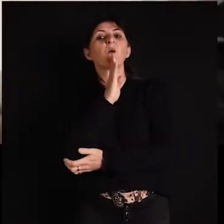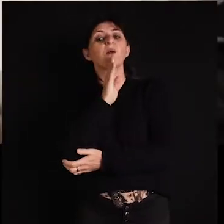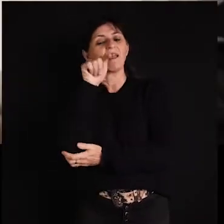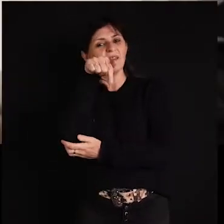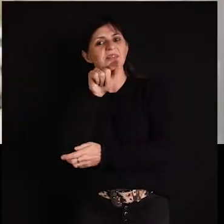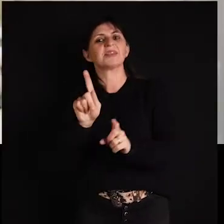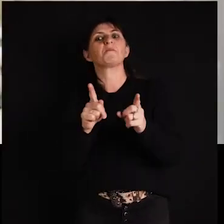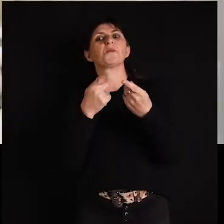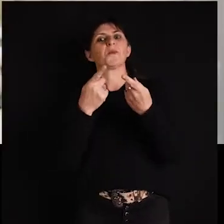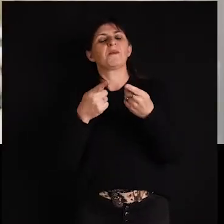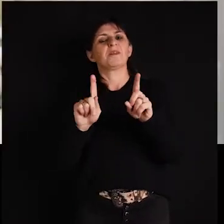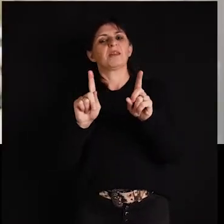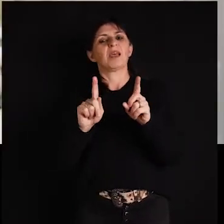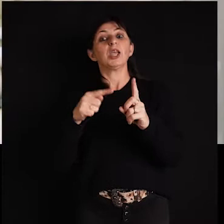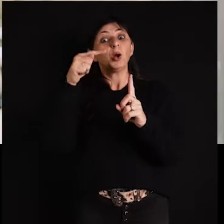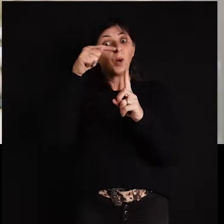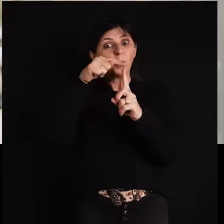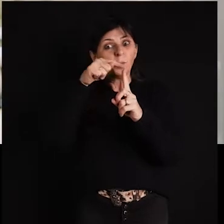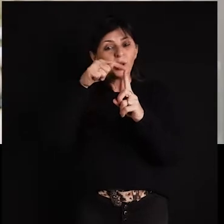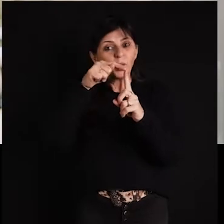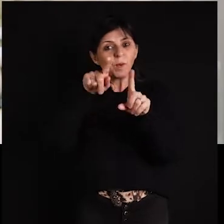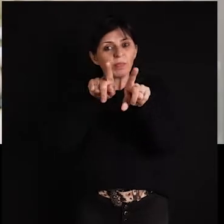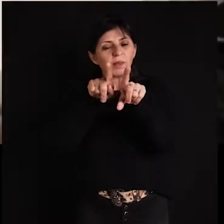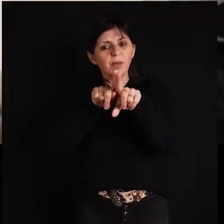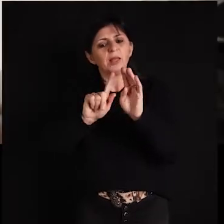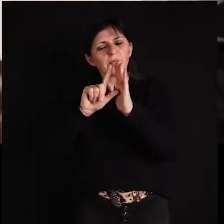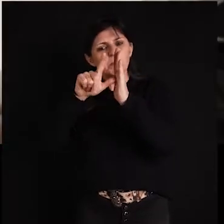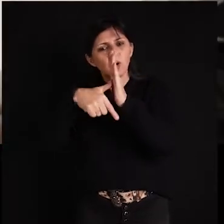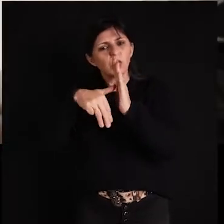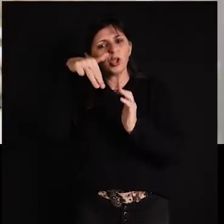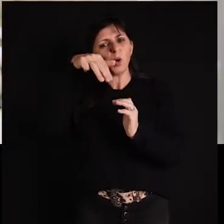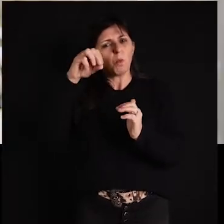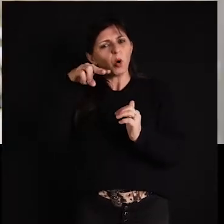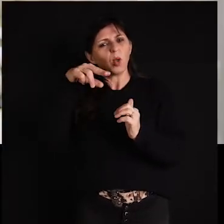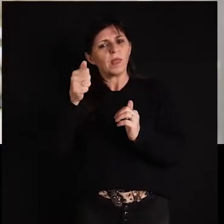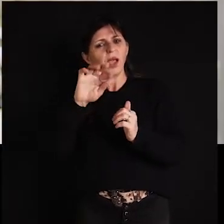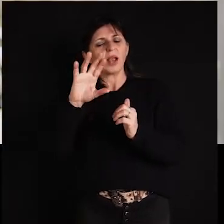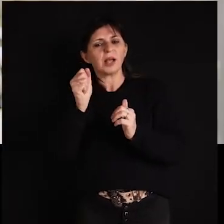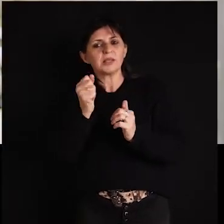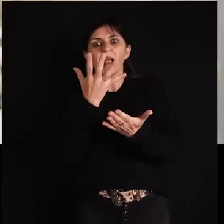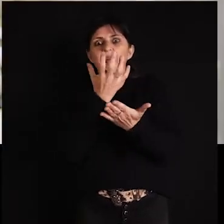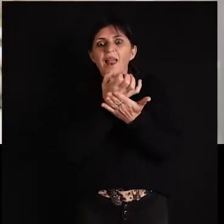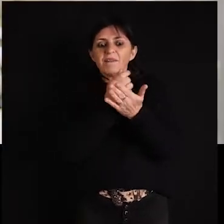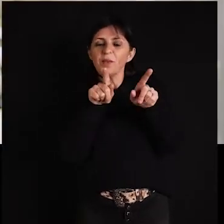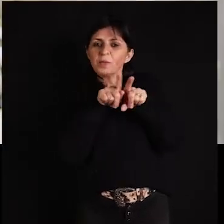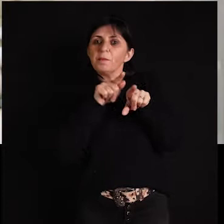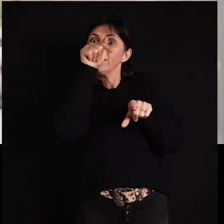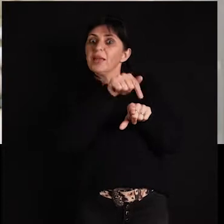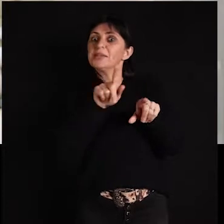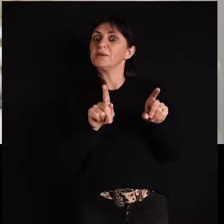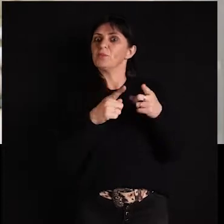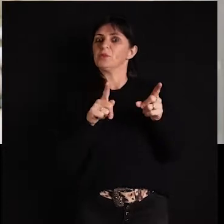E coincidiu de mais tarde os Monarcas regravarem. Eu ainda não era integrante dos Monarcas, faltava pouco para entrar